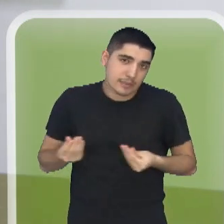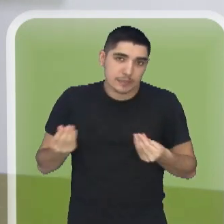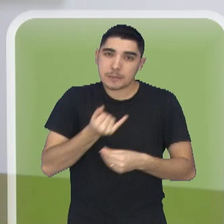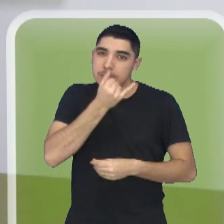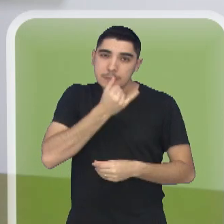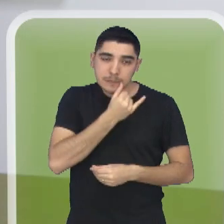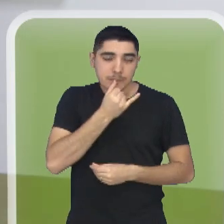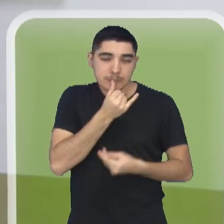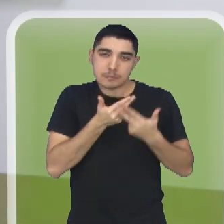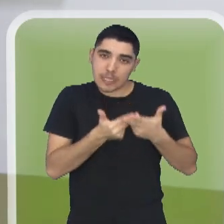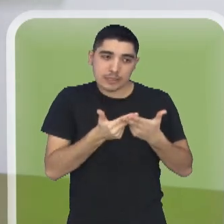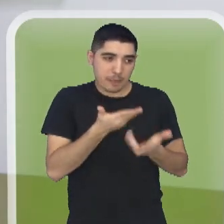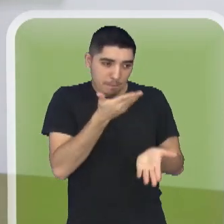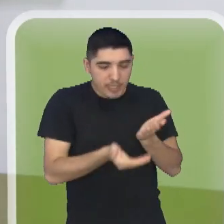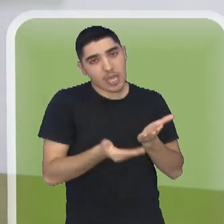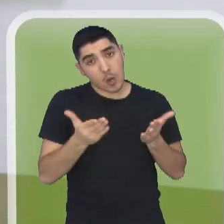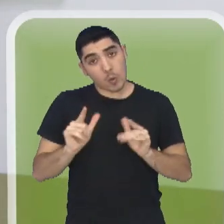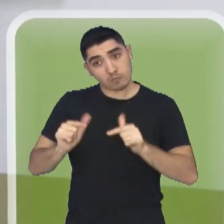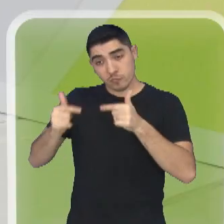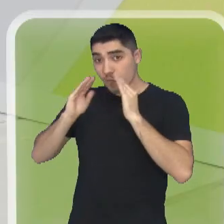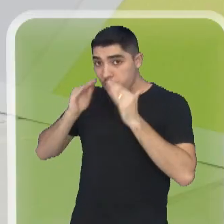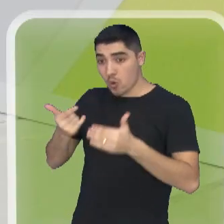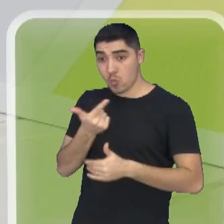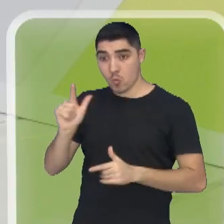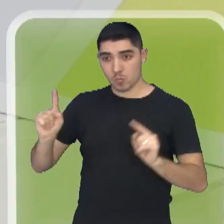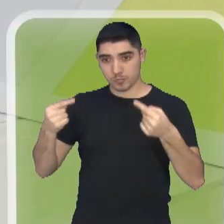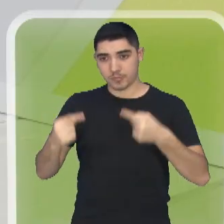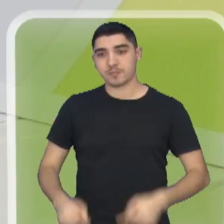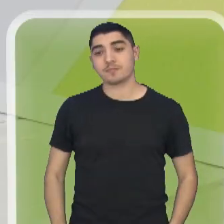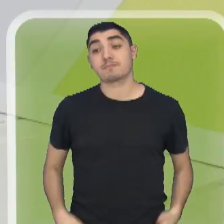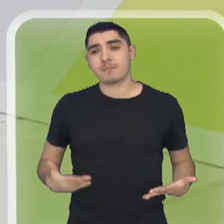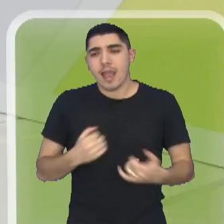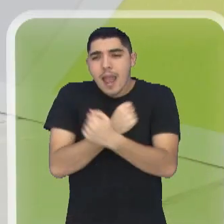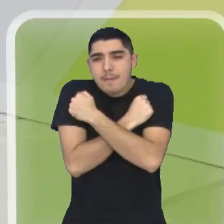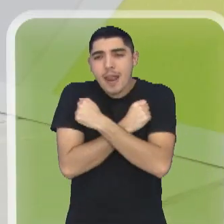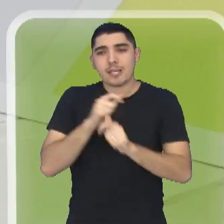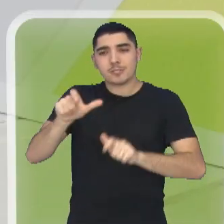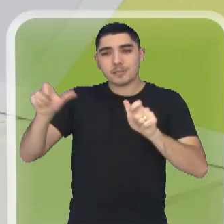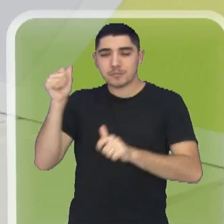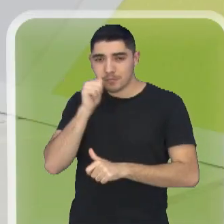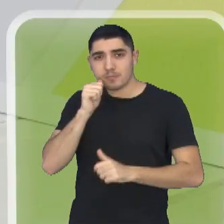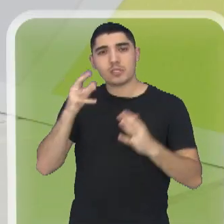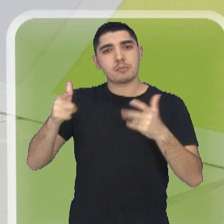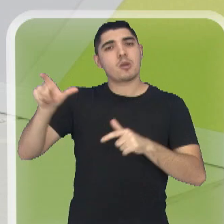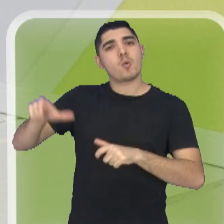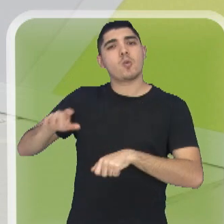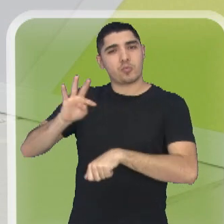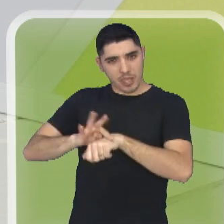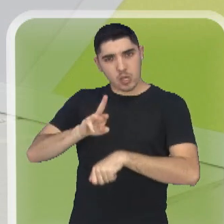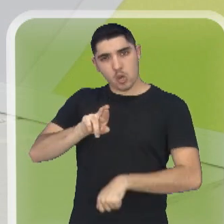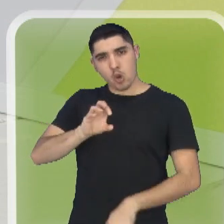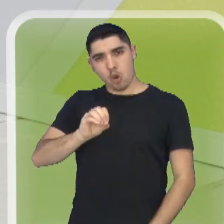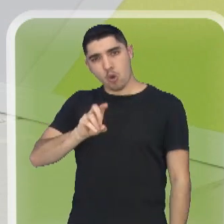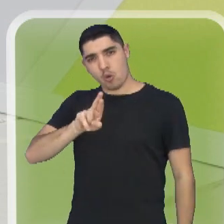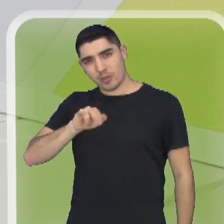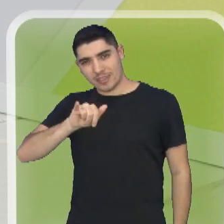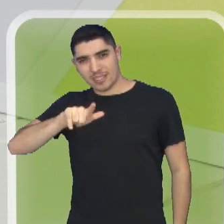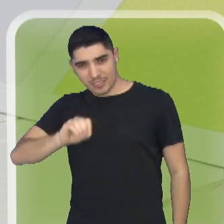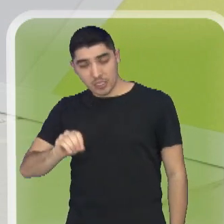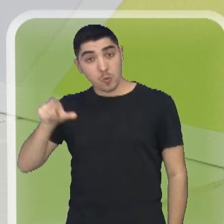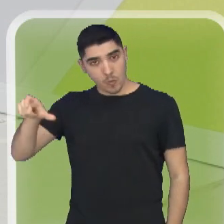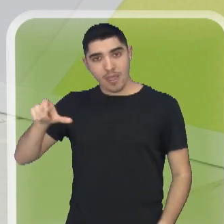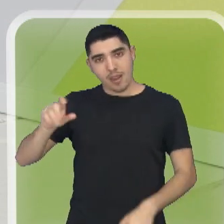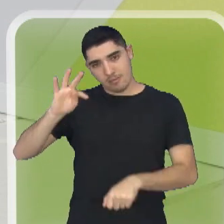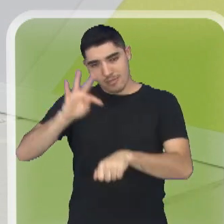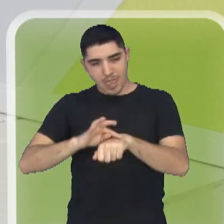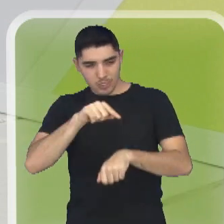que acertou, para poder ganhar um próximo jogo. Maravilha, um abraço para as meninas, para a Máquina Amarela, para o Rodrigo Mogi, gente da melhor qualidade, treinador aí do São